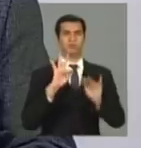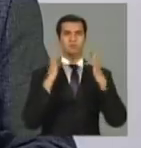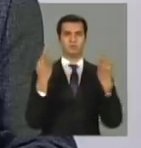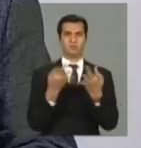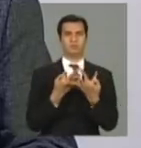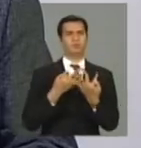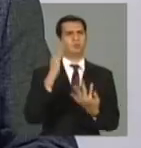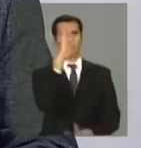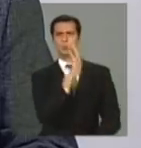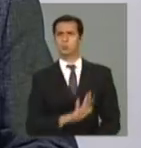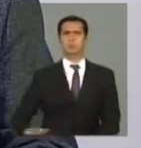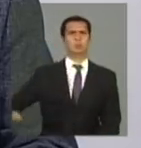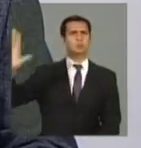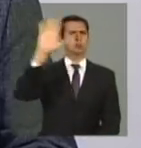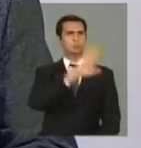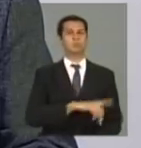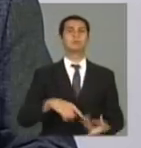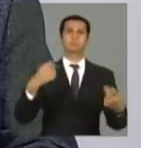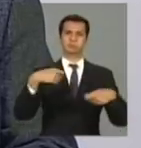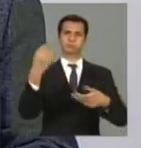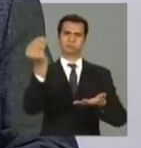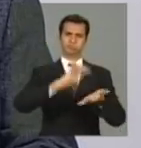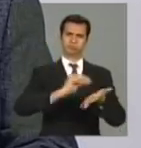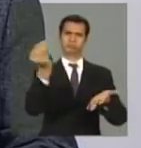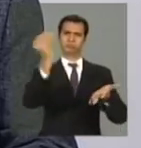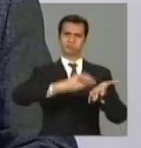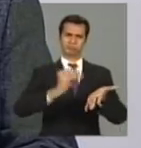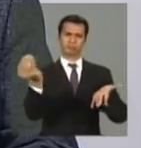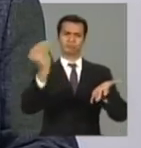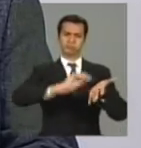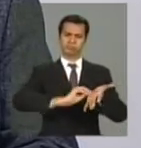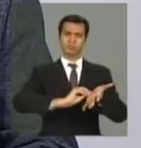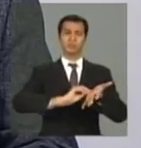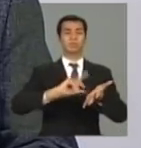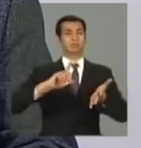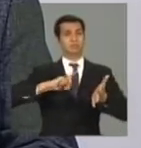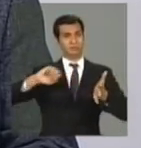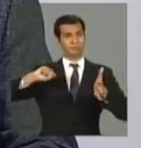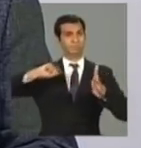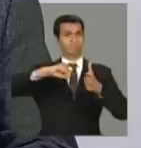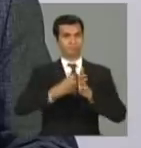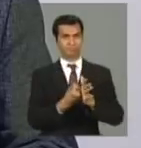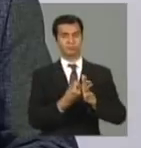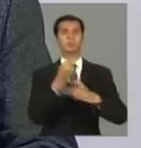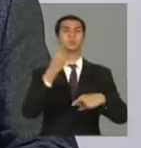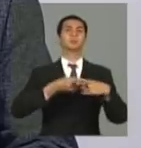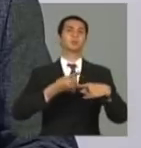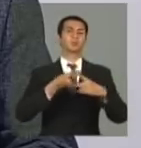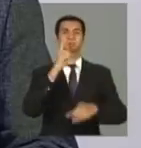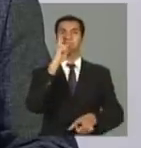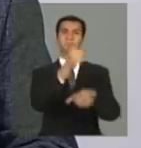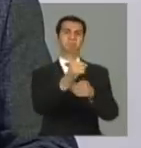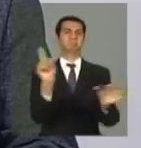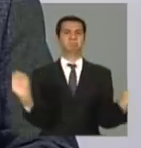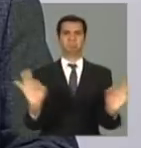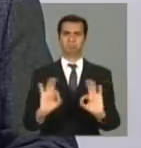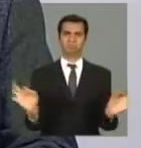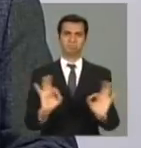nessa ação, e que tiveram seus benefícios bloqueados por conta de ter não localizado, elas